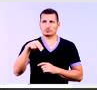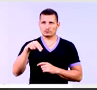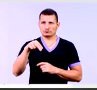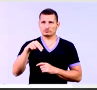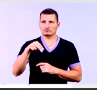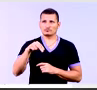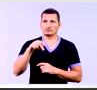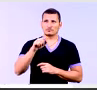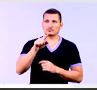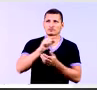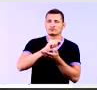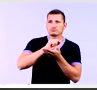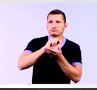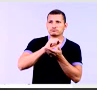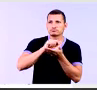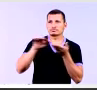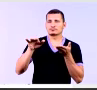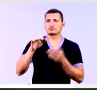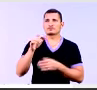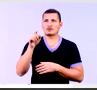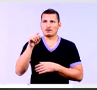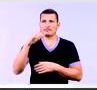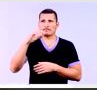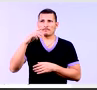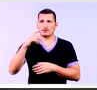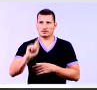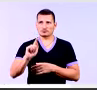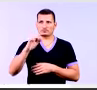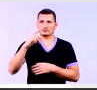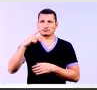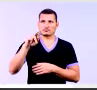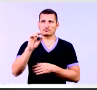página. Processa Cadastro Cliente.